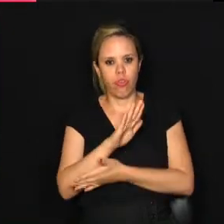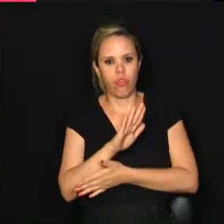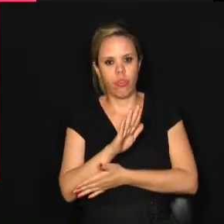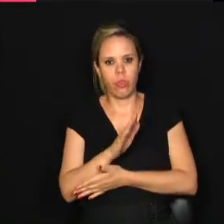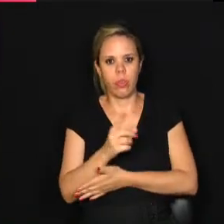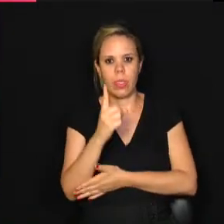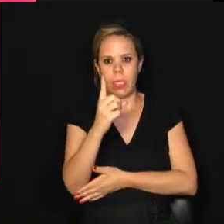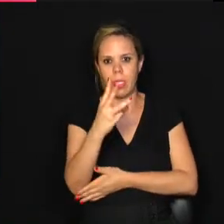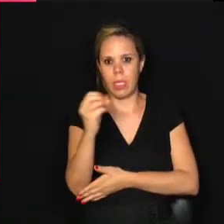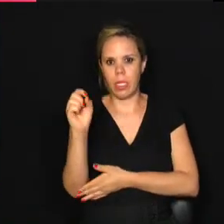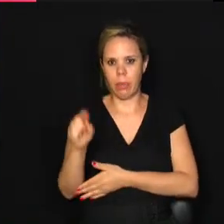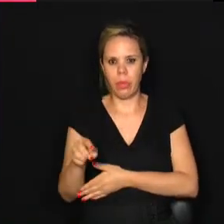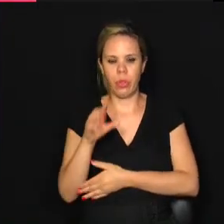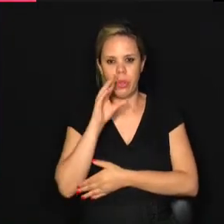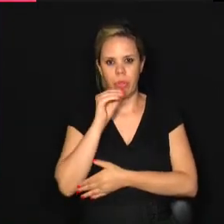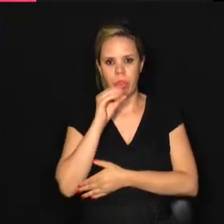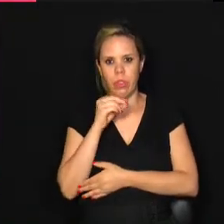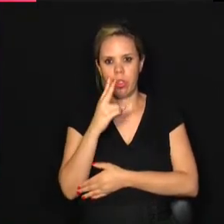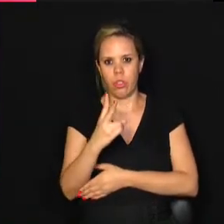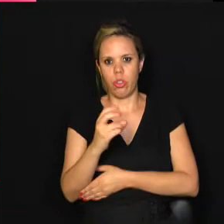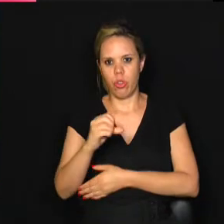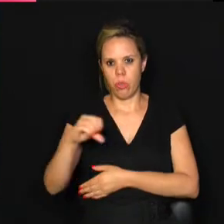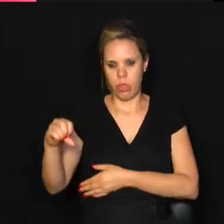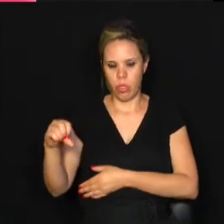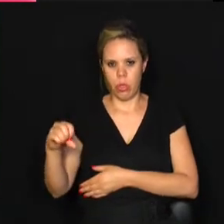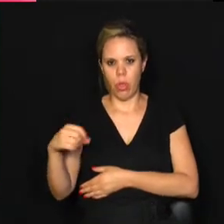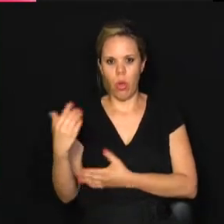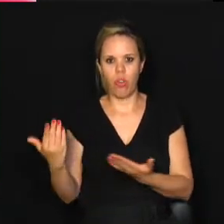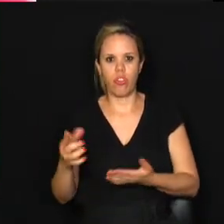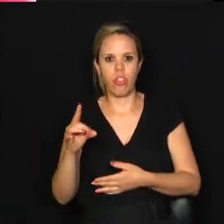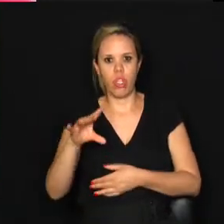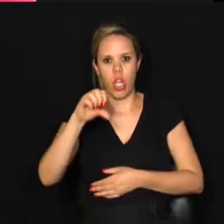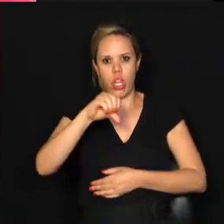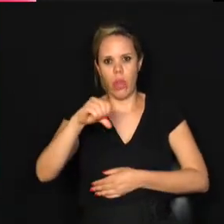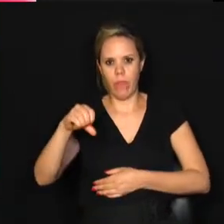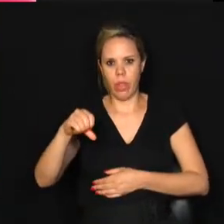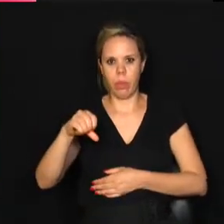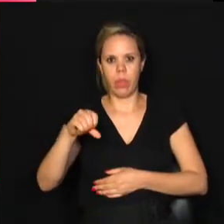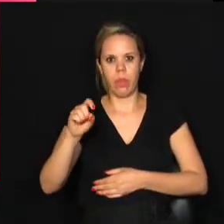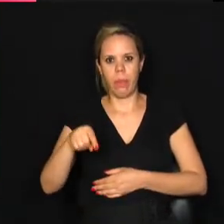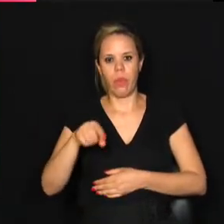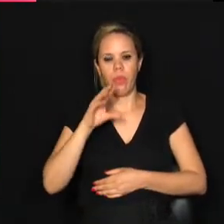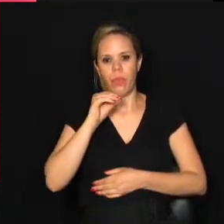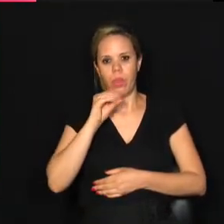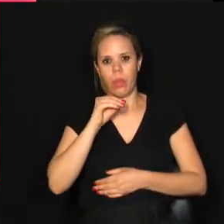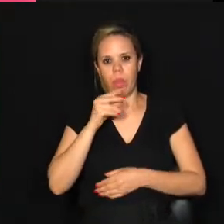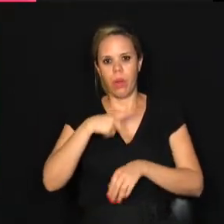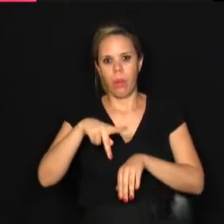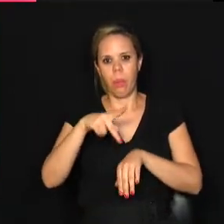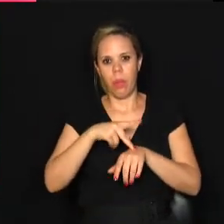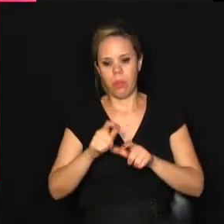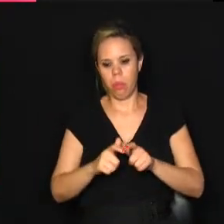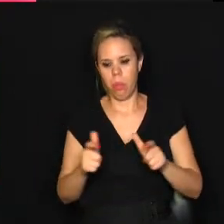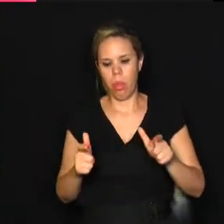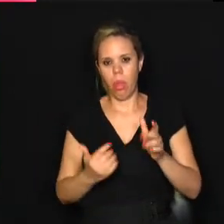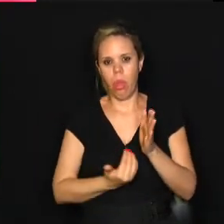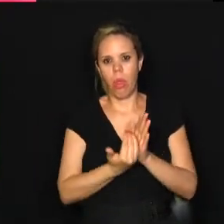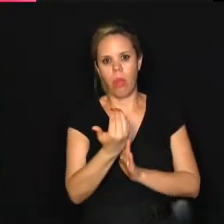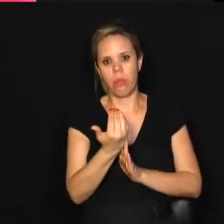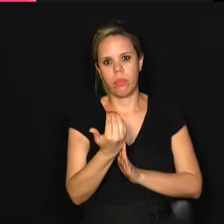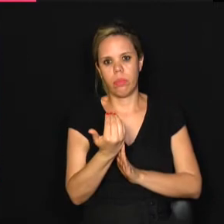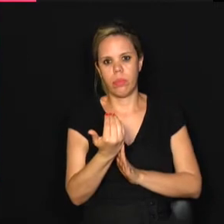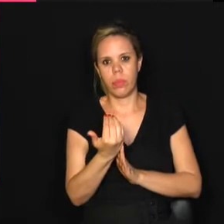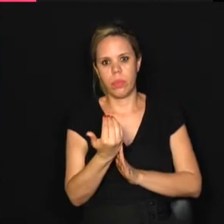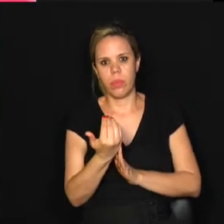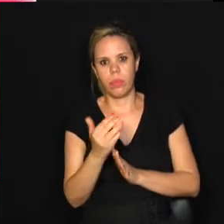mil funcionários em 2009, hoje nós somos apenas 99 mil funcionários, para um país que vem crescendo, vertiginosamente